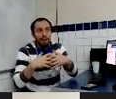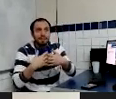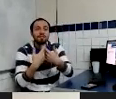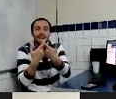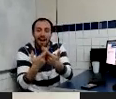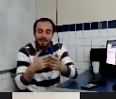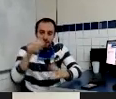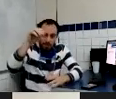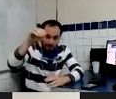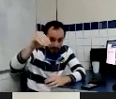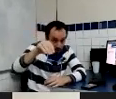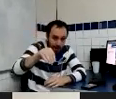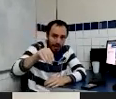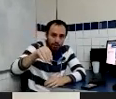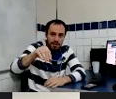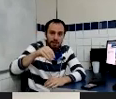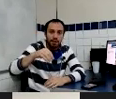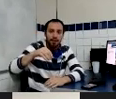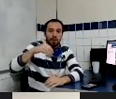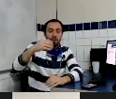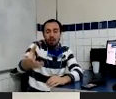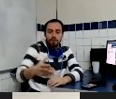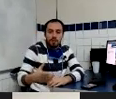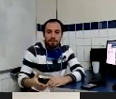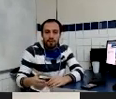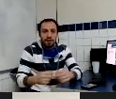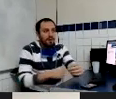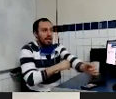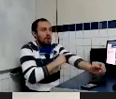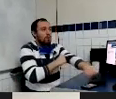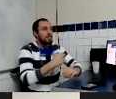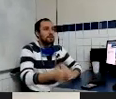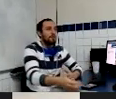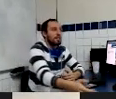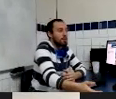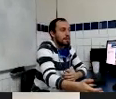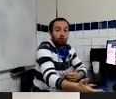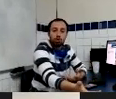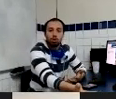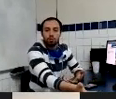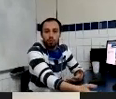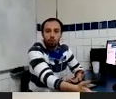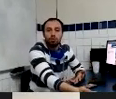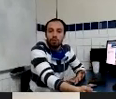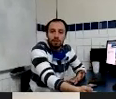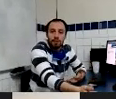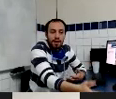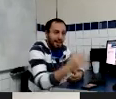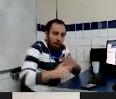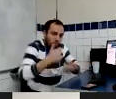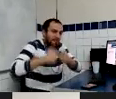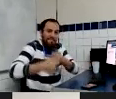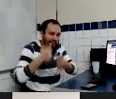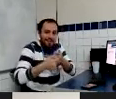quanto mais tempo você gasta em uma determinada coisa, melhor você fica. É como a gente fica, por exemplo, no jogo, em algum joguinho.